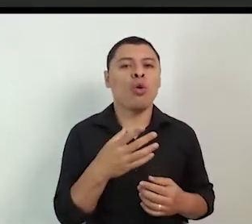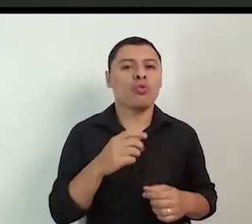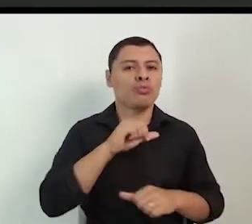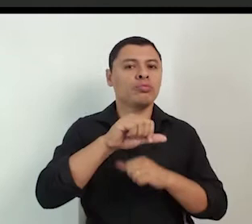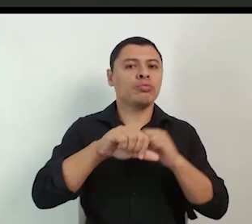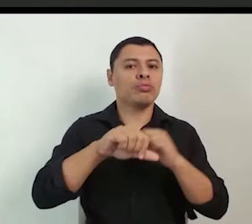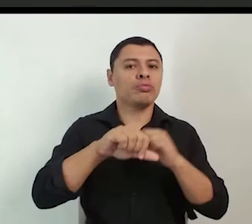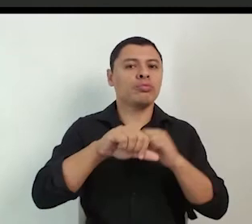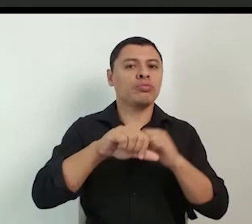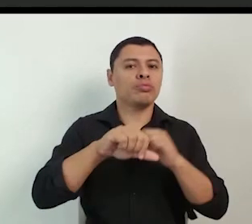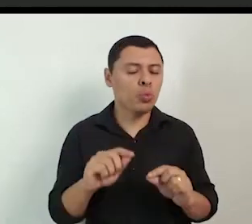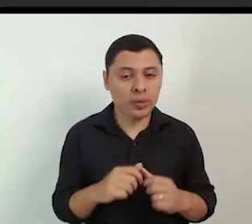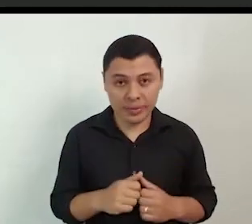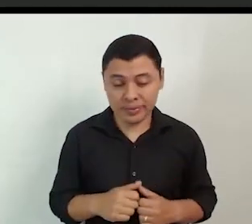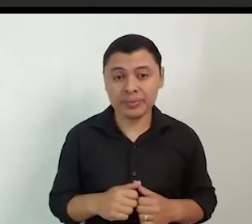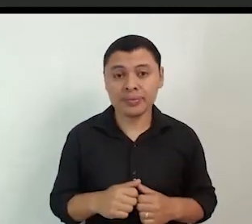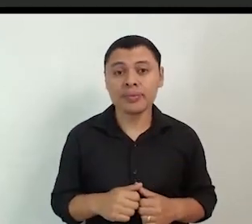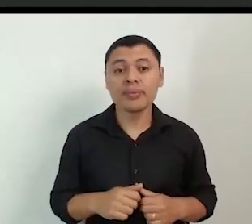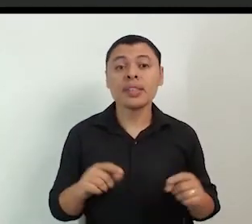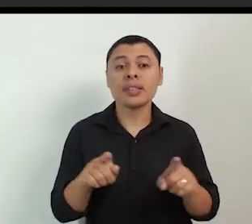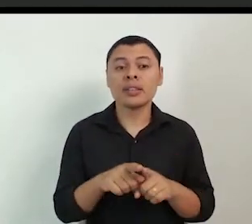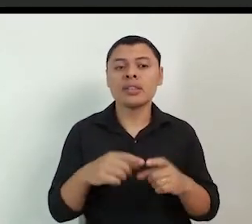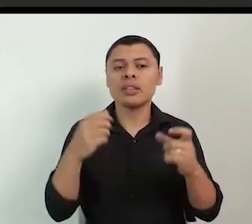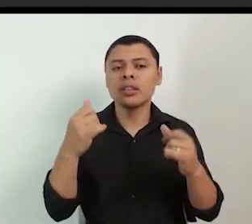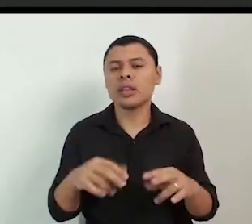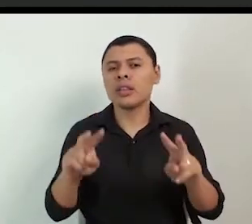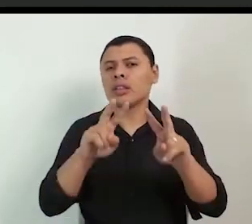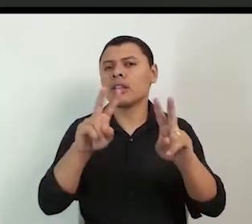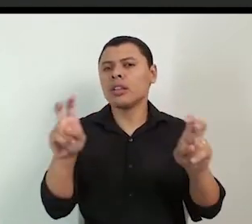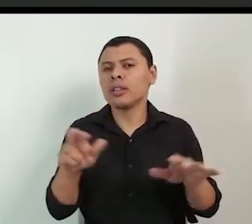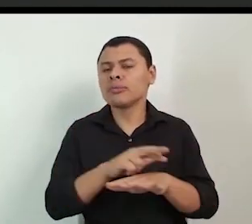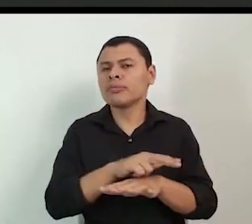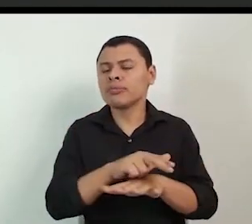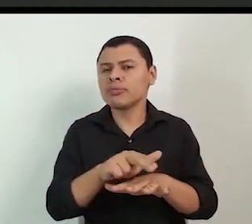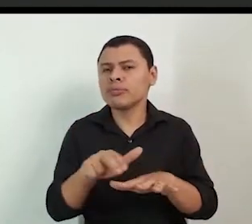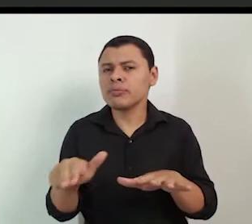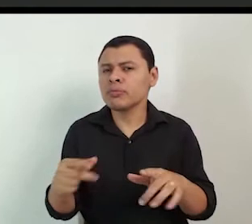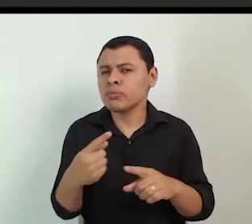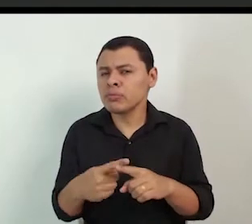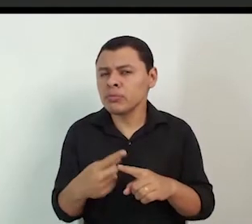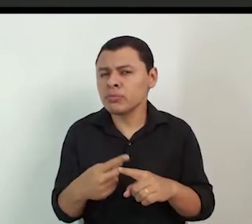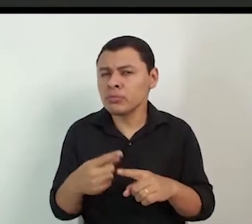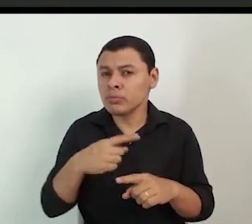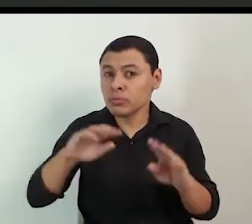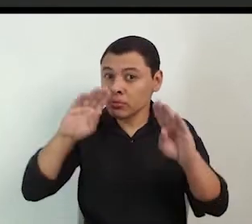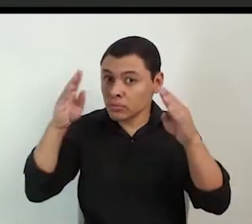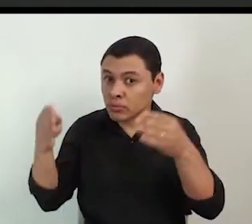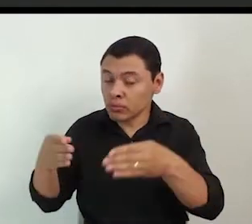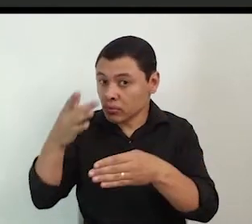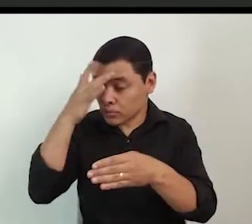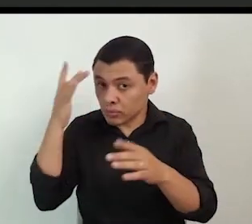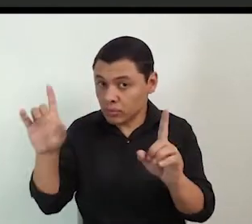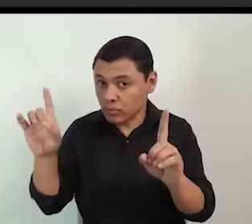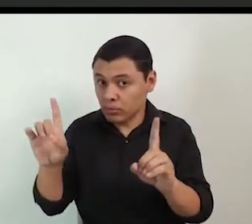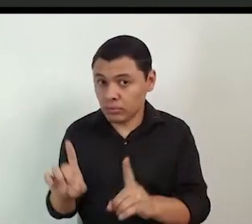traz essa questão de diversidade aqui, a gente vai falar com recorte em pessoas com deficiência.